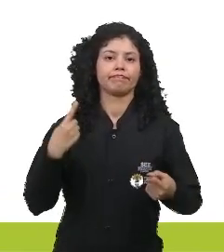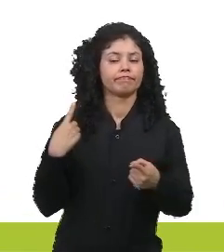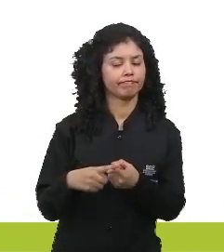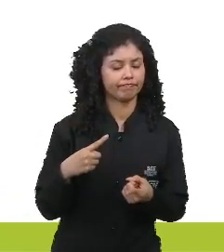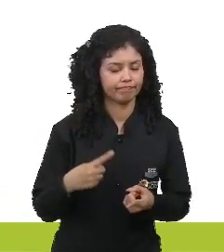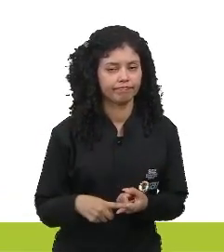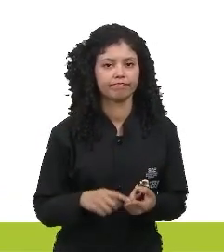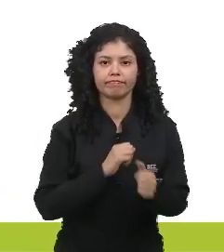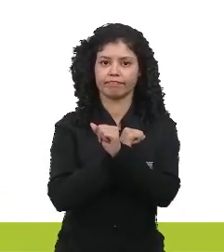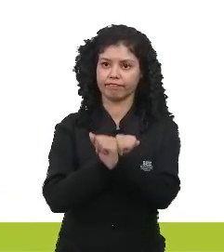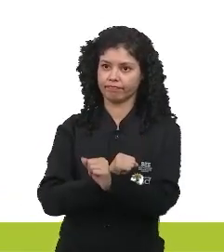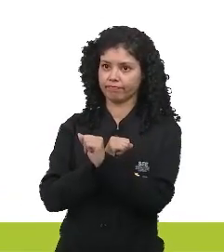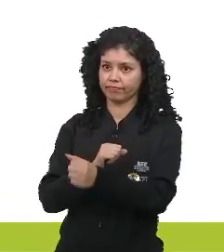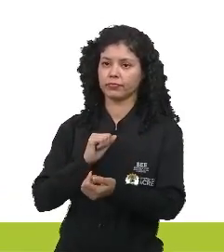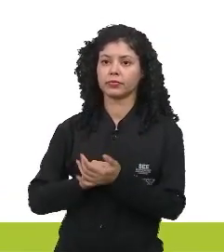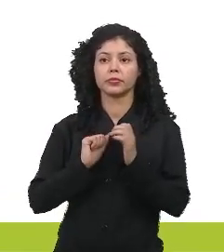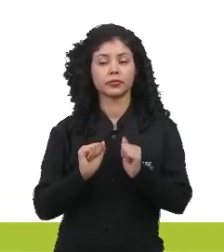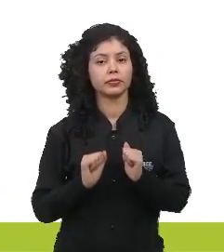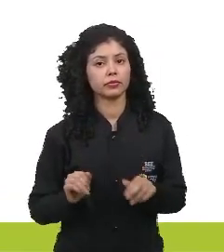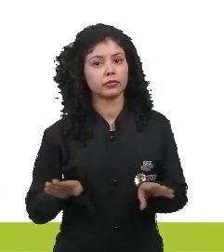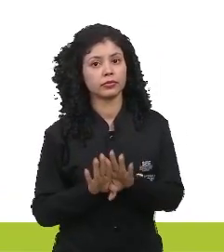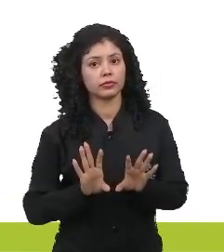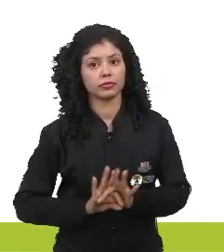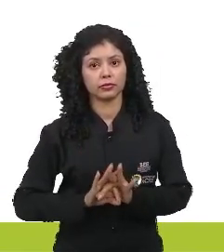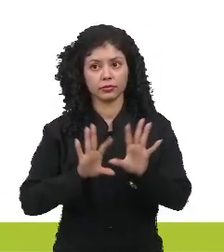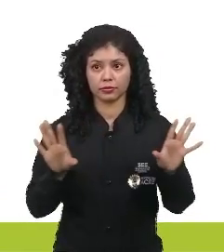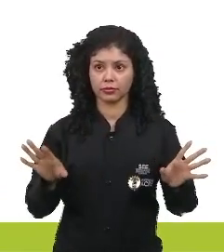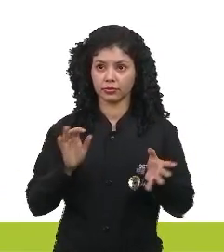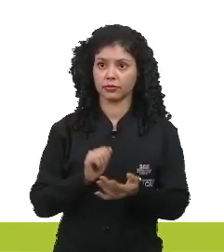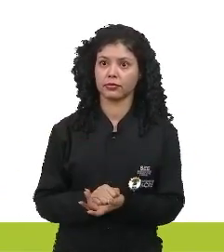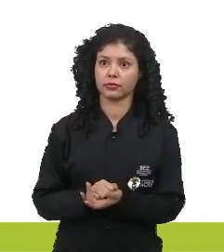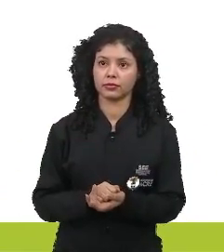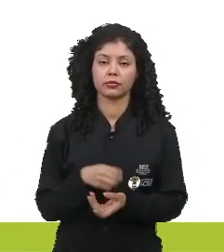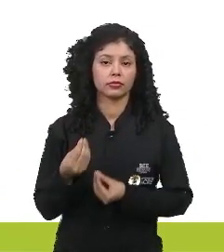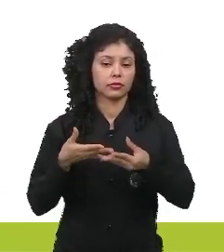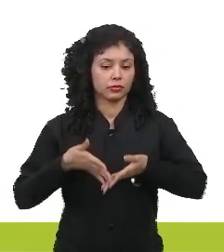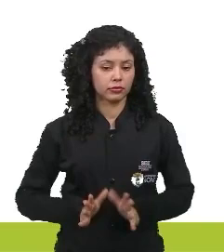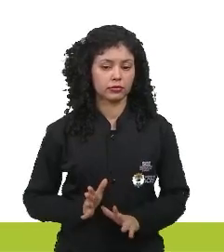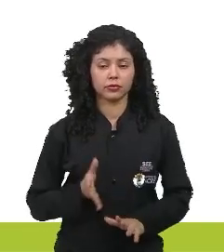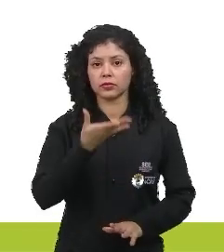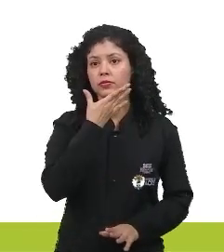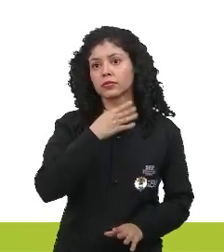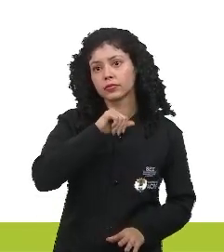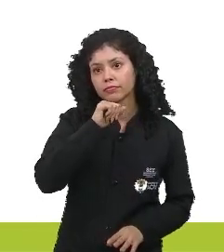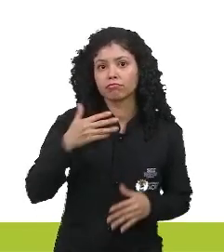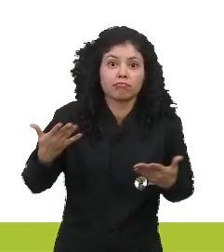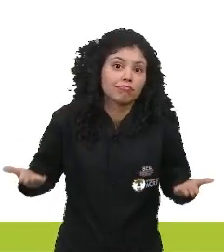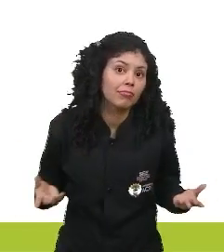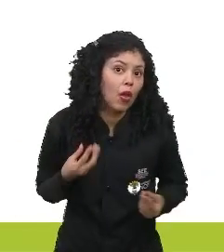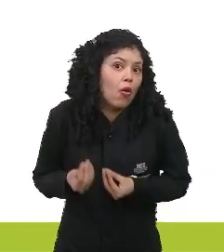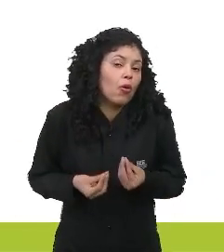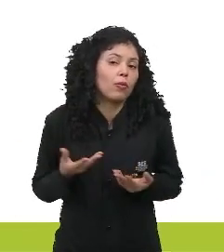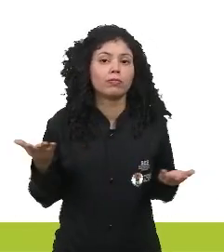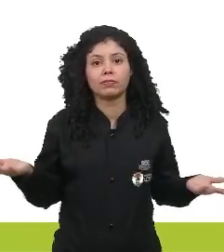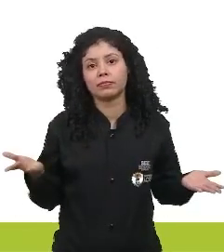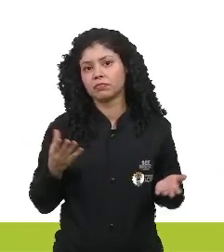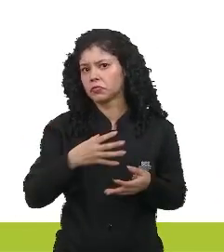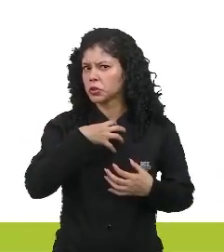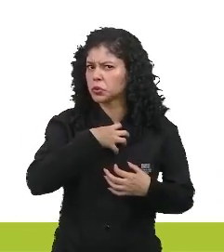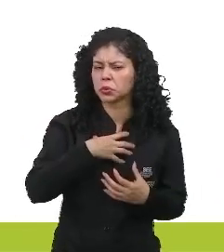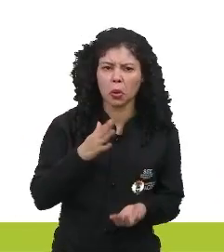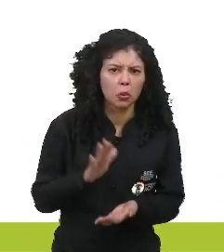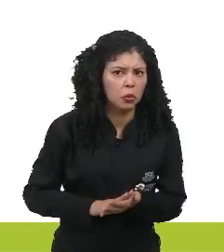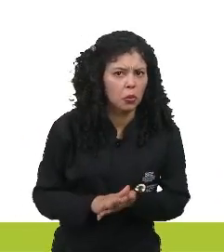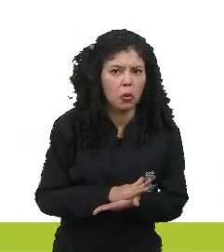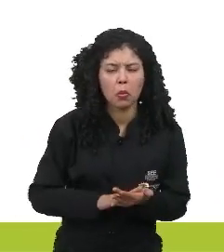o escravo, ele pode até nascer livre, mas como ele nasce livre se a mãe é cativa? Não faz sentido,